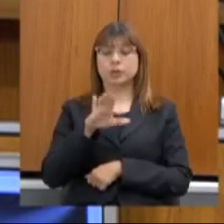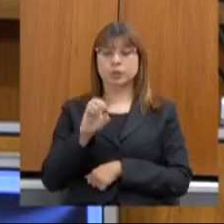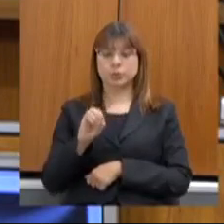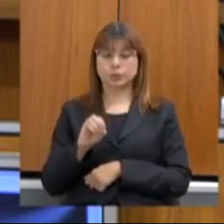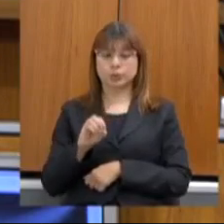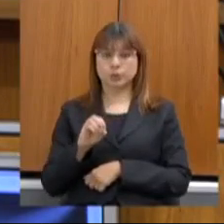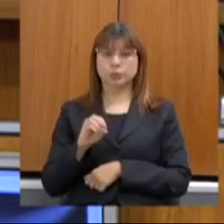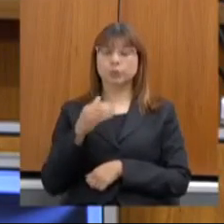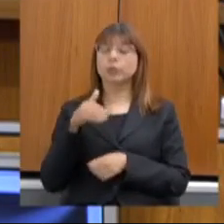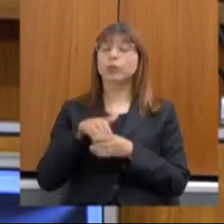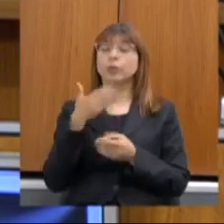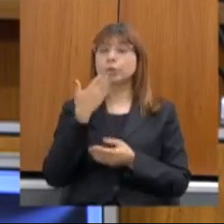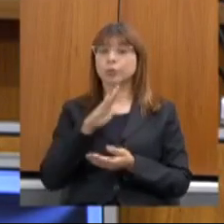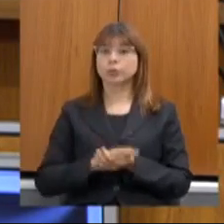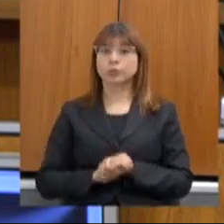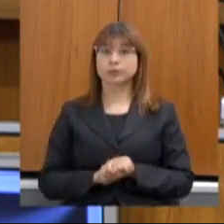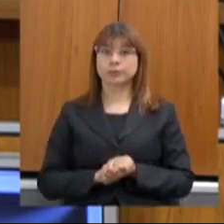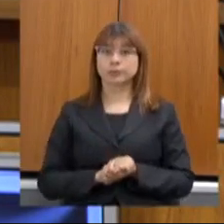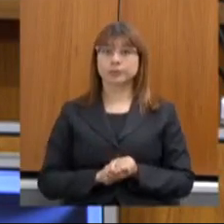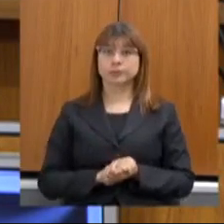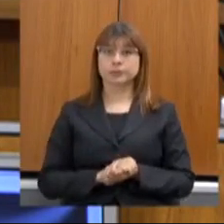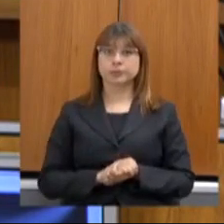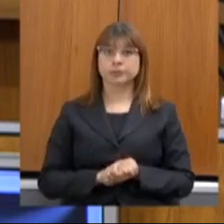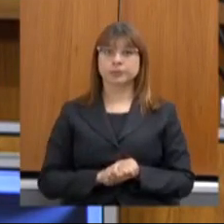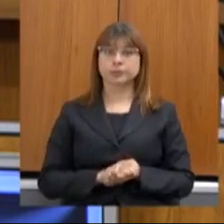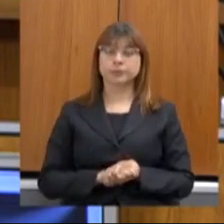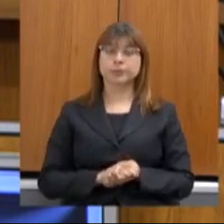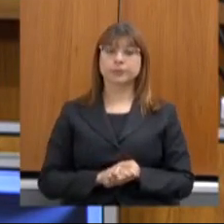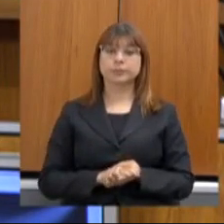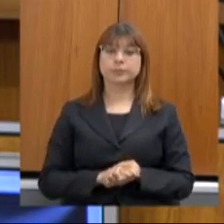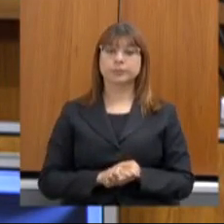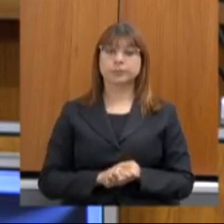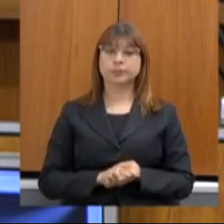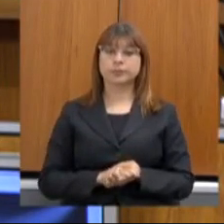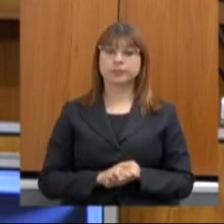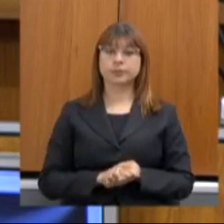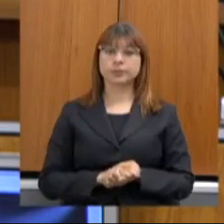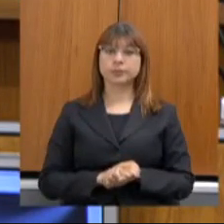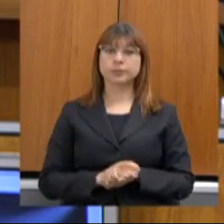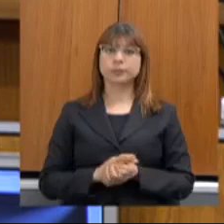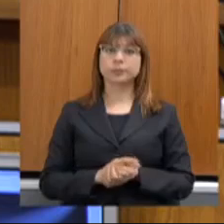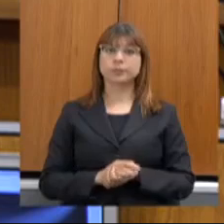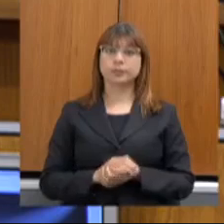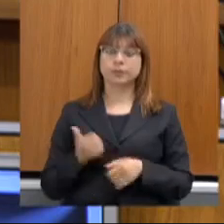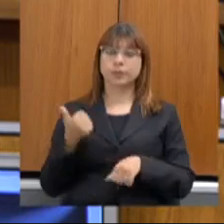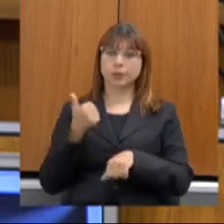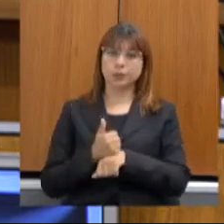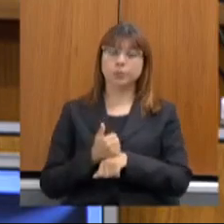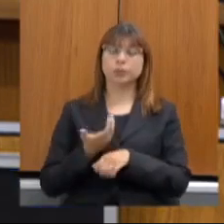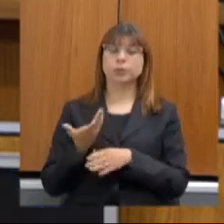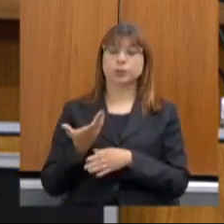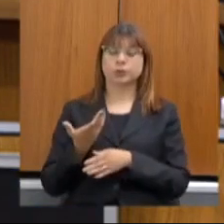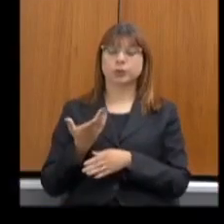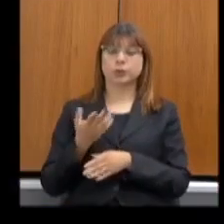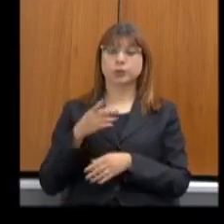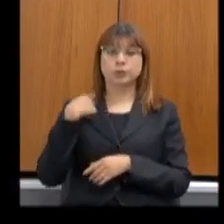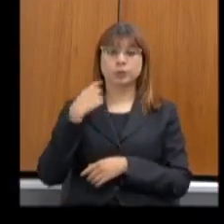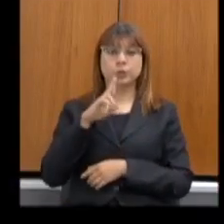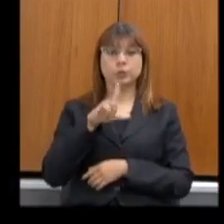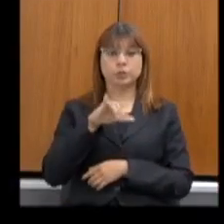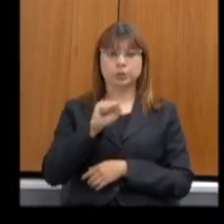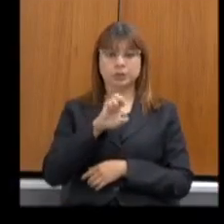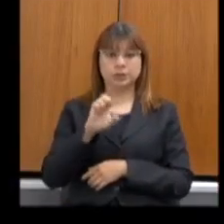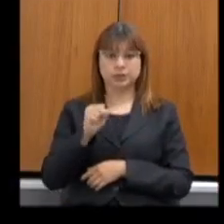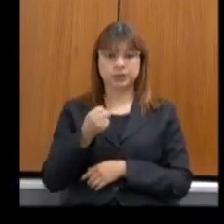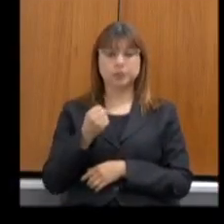Guimarães E aí o Deputado Guimarães Em substituição ao Deputado o